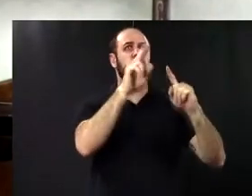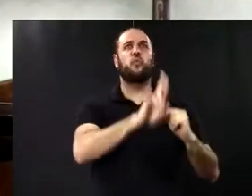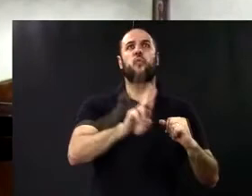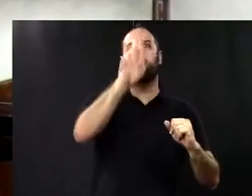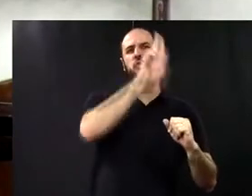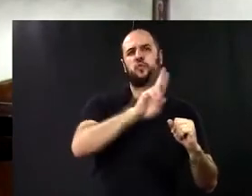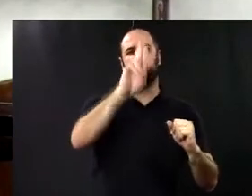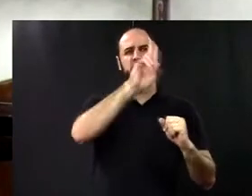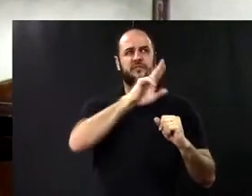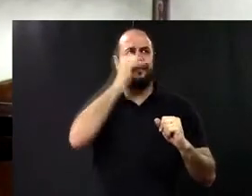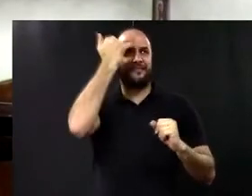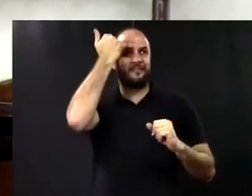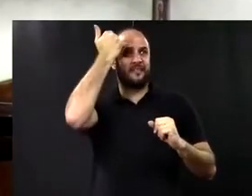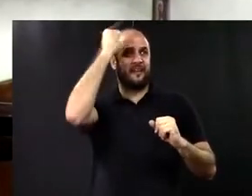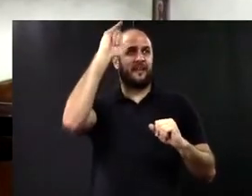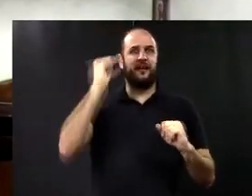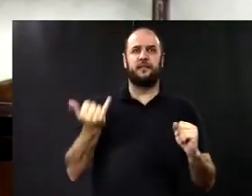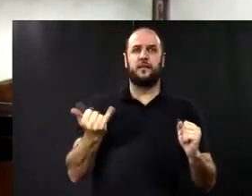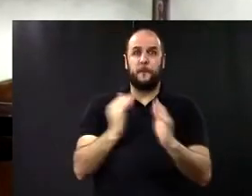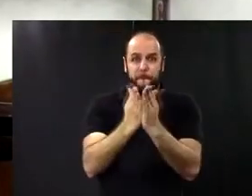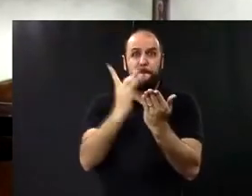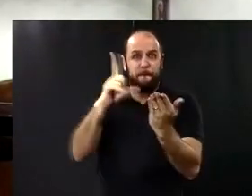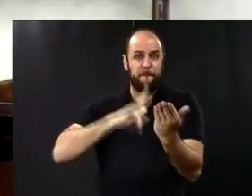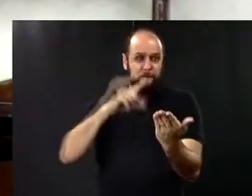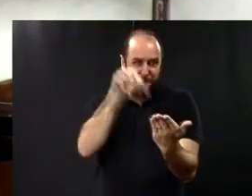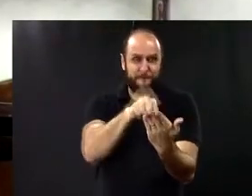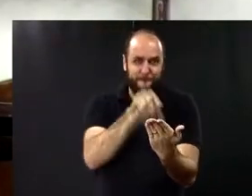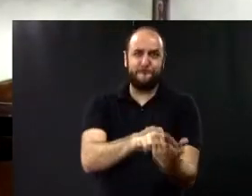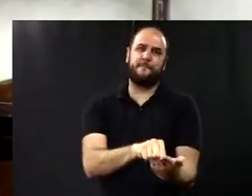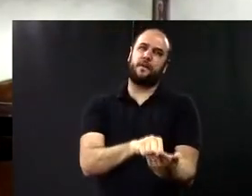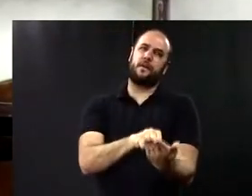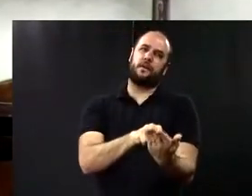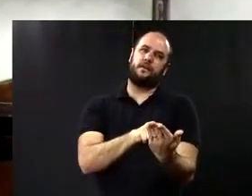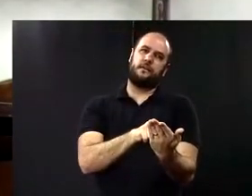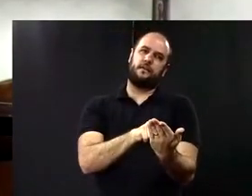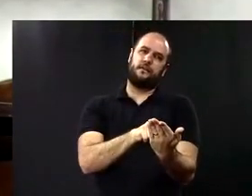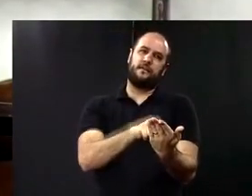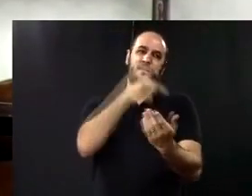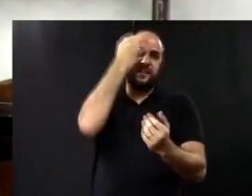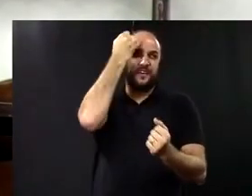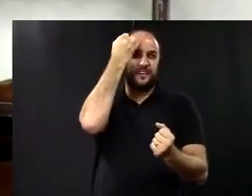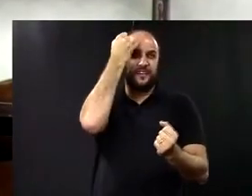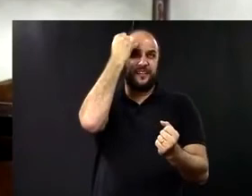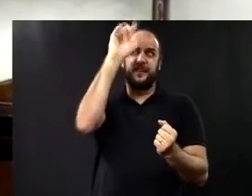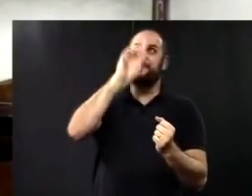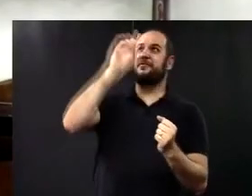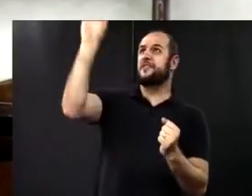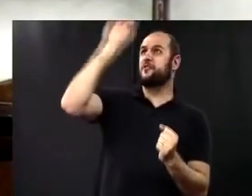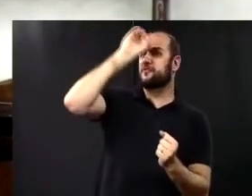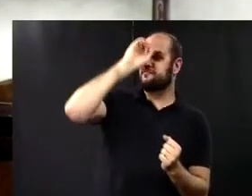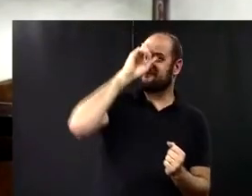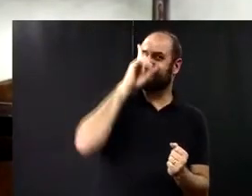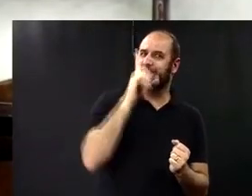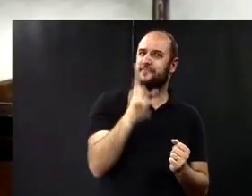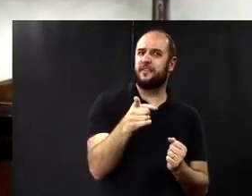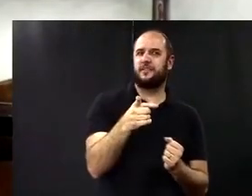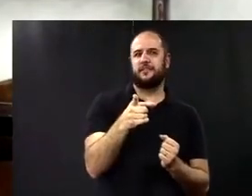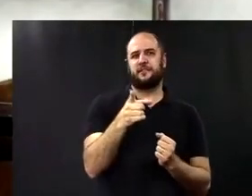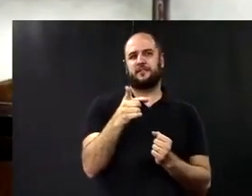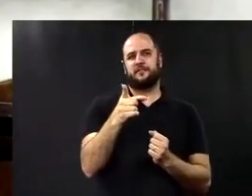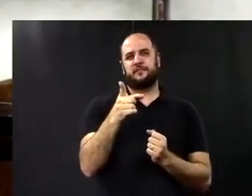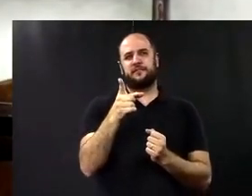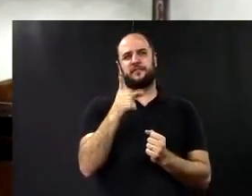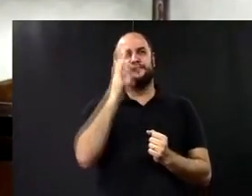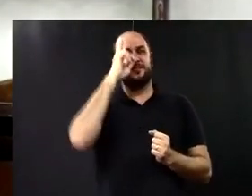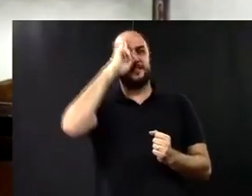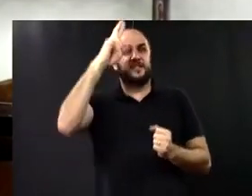esse princípio que é bíblico. E esse princípio que vem do Senhor. E é confiado pelo Senhor